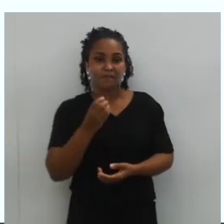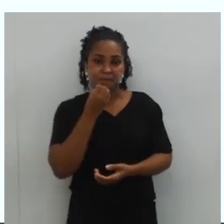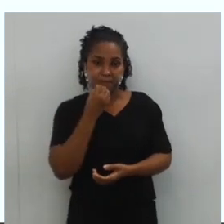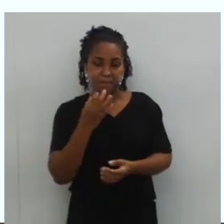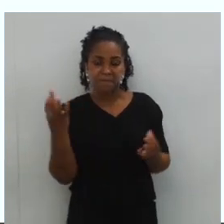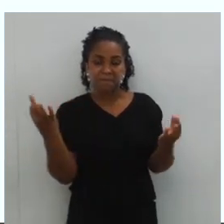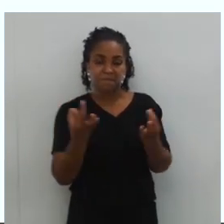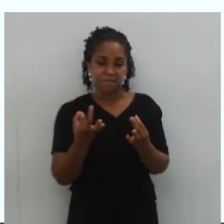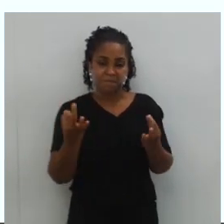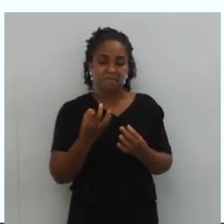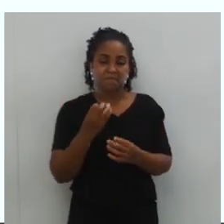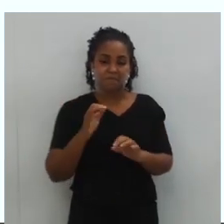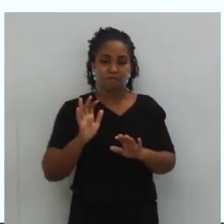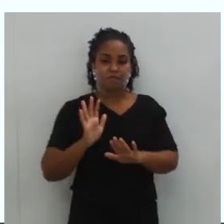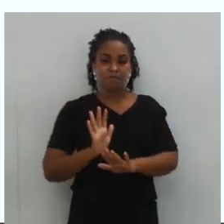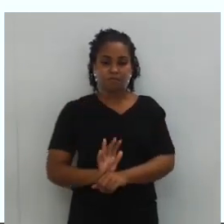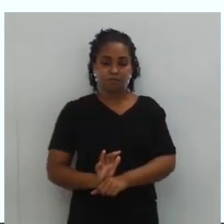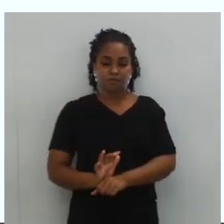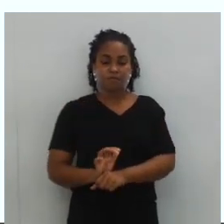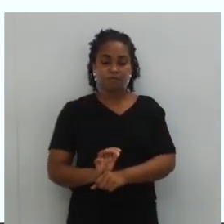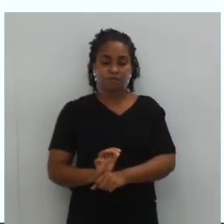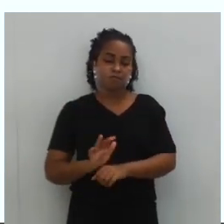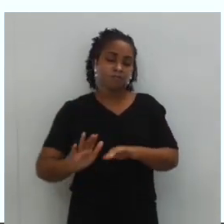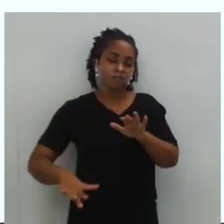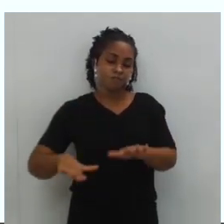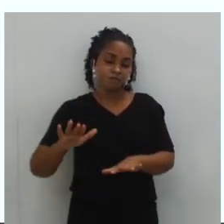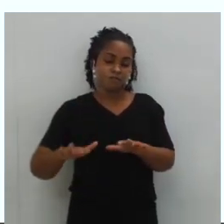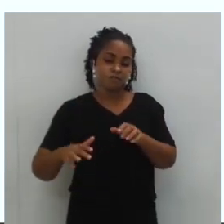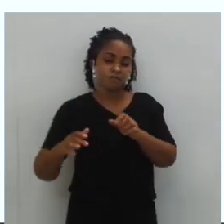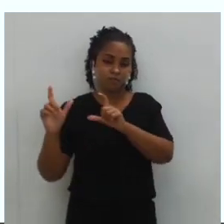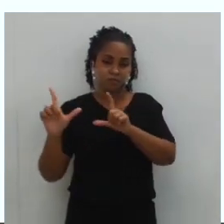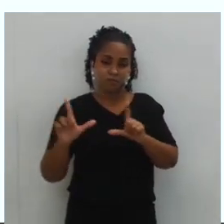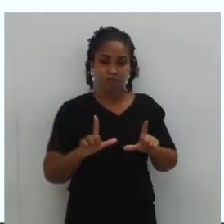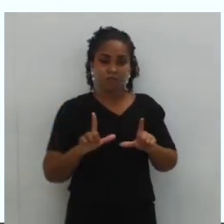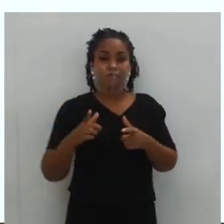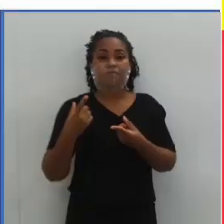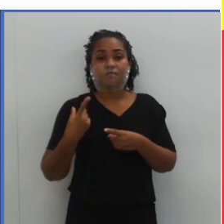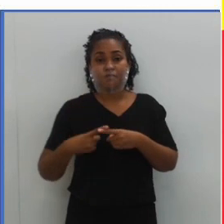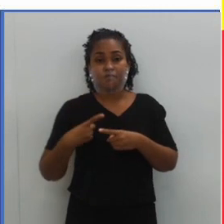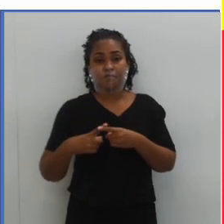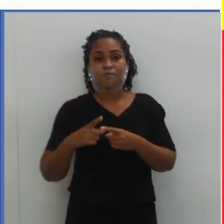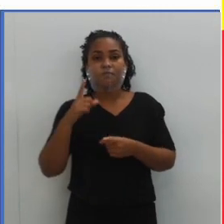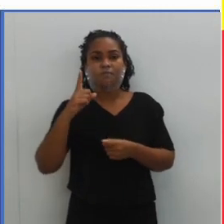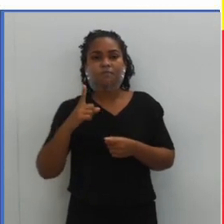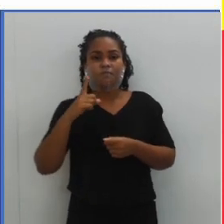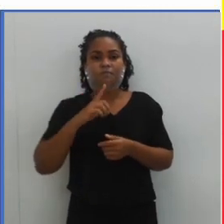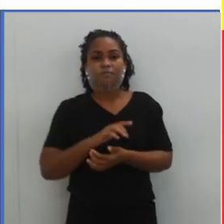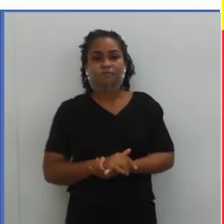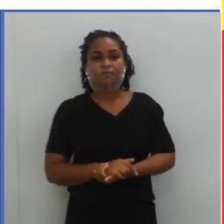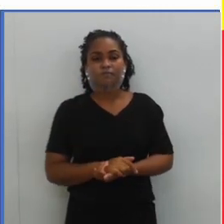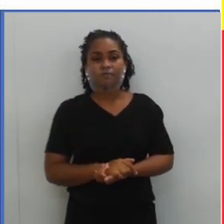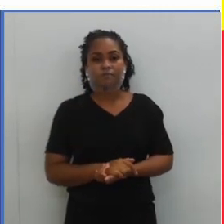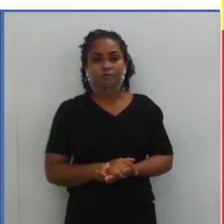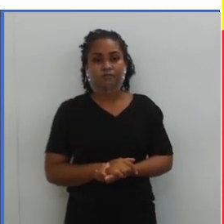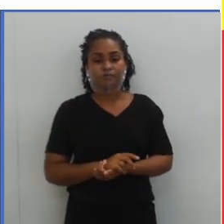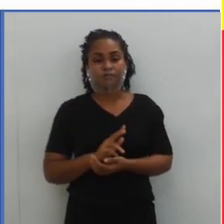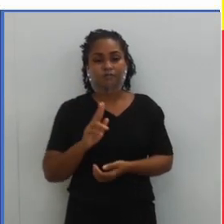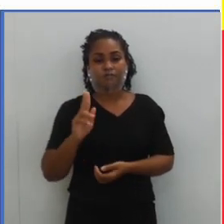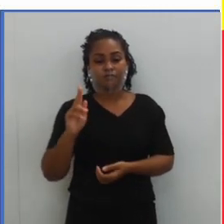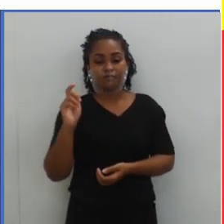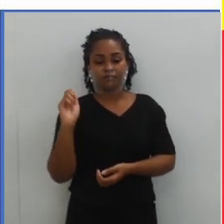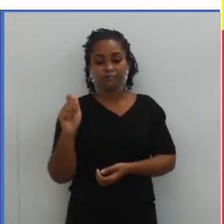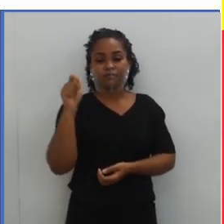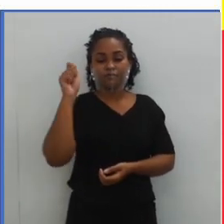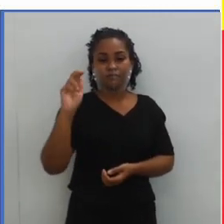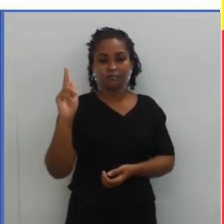imagem continua estática, dependendo da cena. Aí nós temos a imagem de um filme de Harry Potter, né, A Relíquia da Morte,